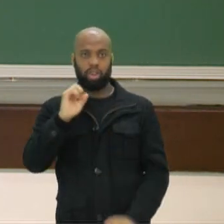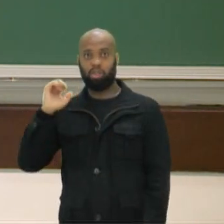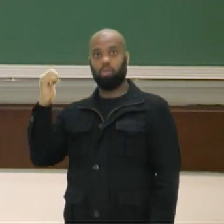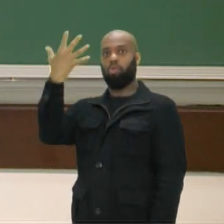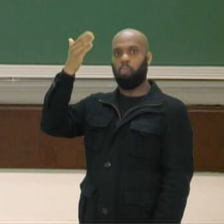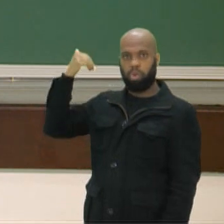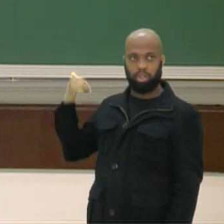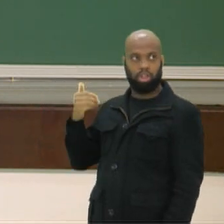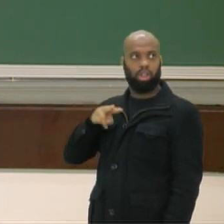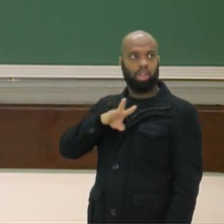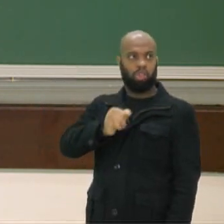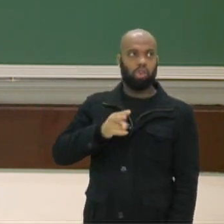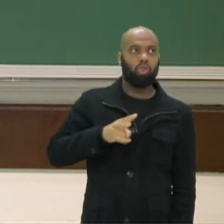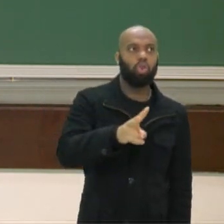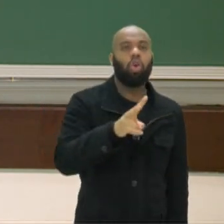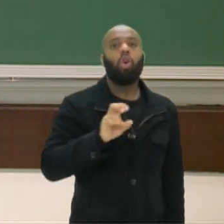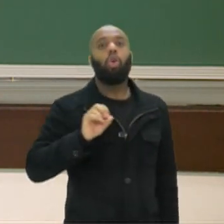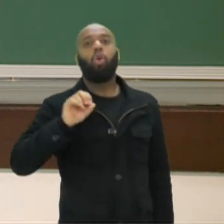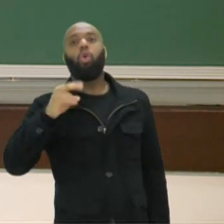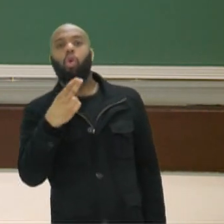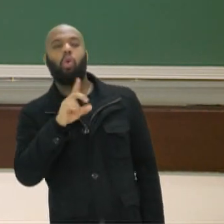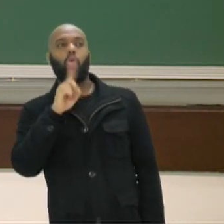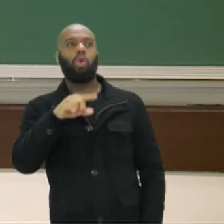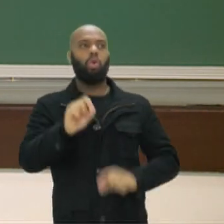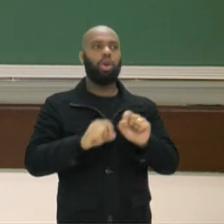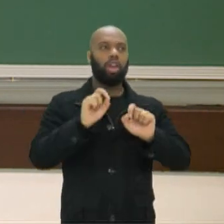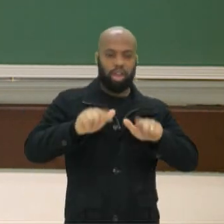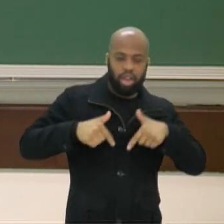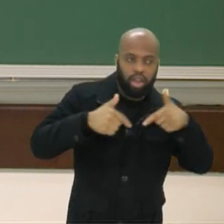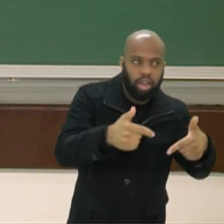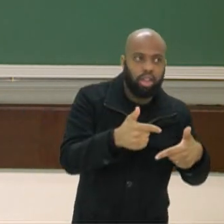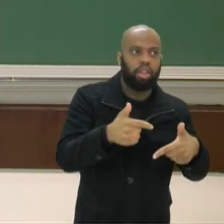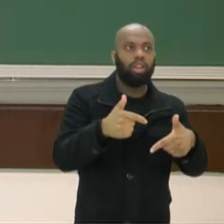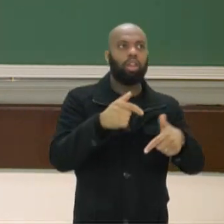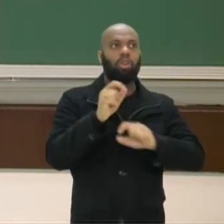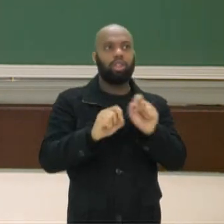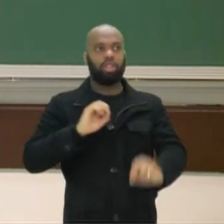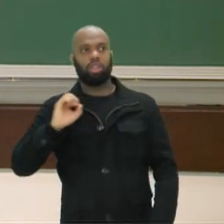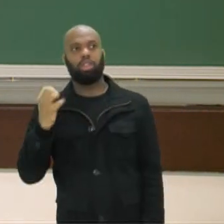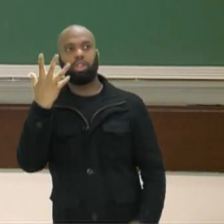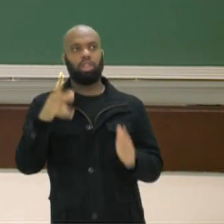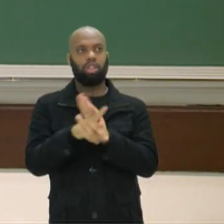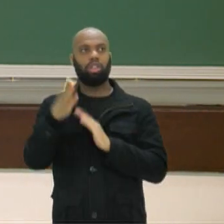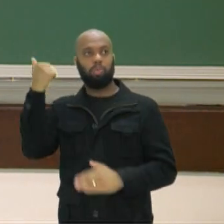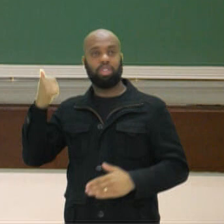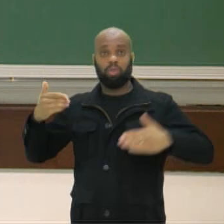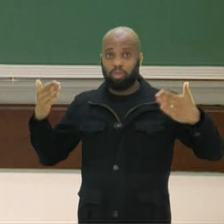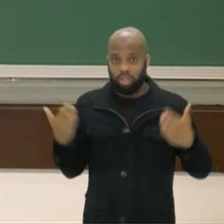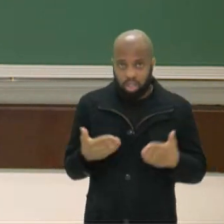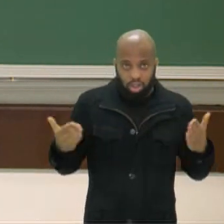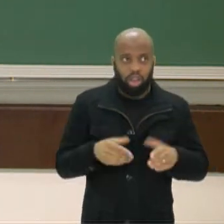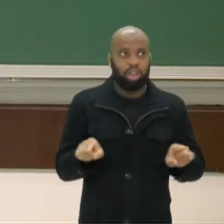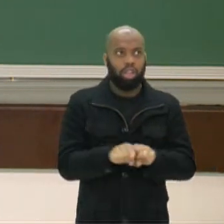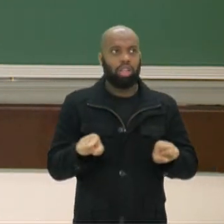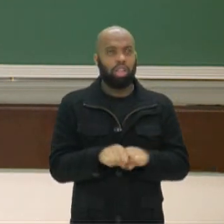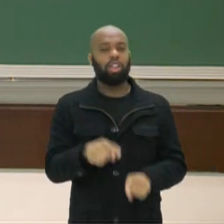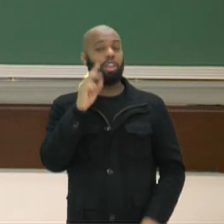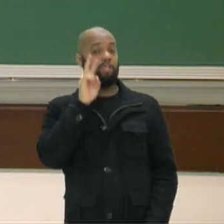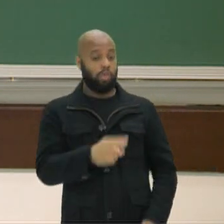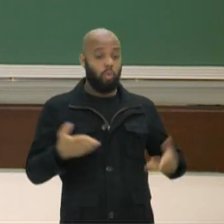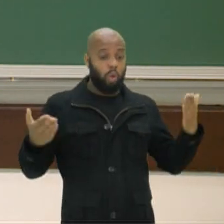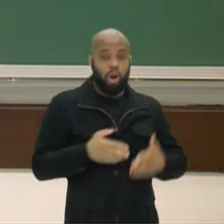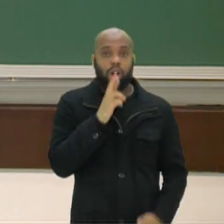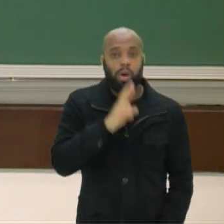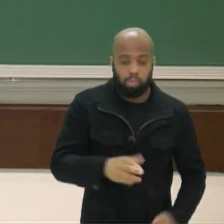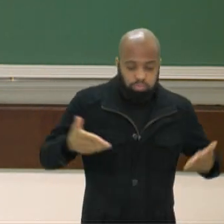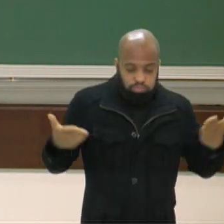passado e continua, ou você fala de uma ação que aconteceu no passado bem recente e você viu o resultado dela